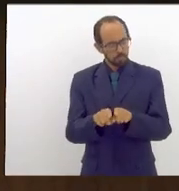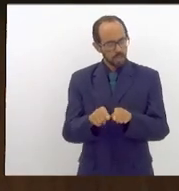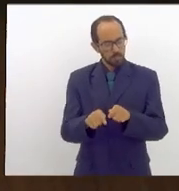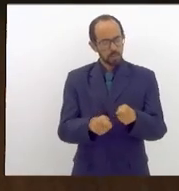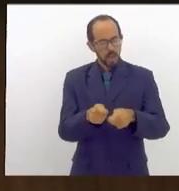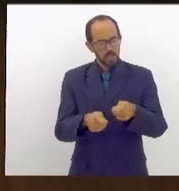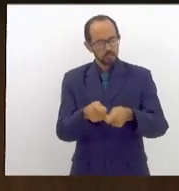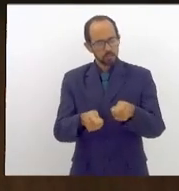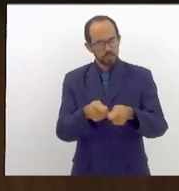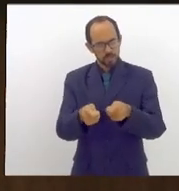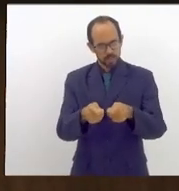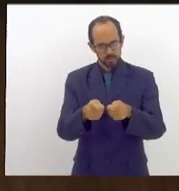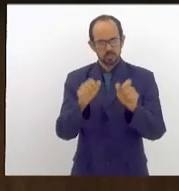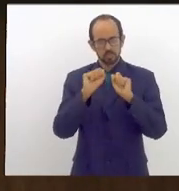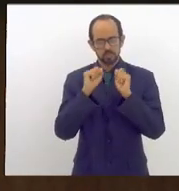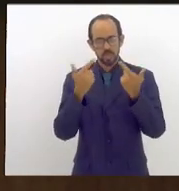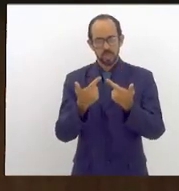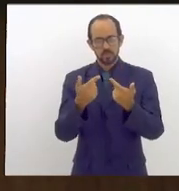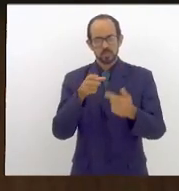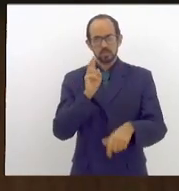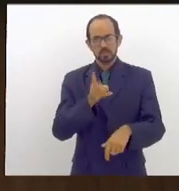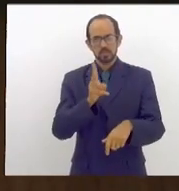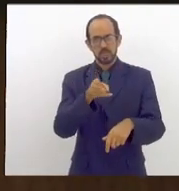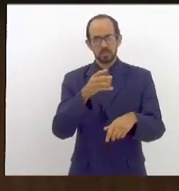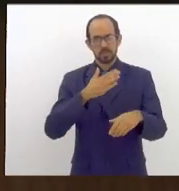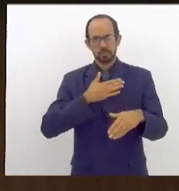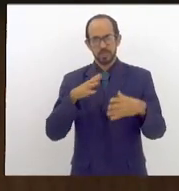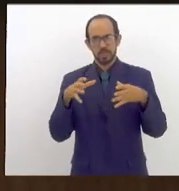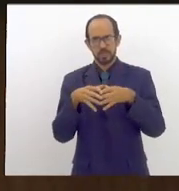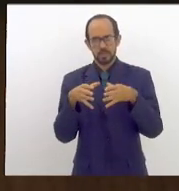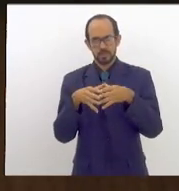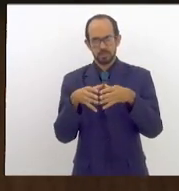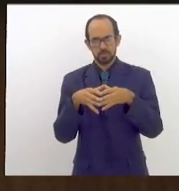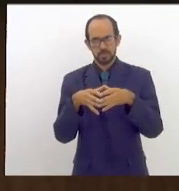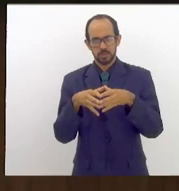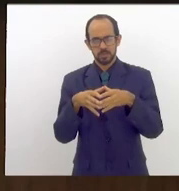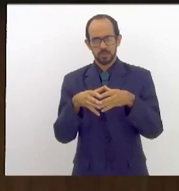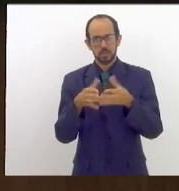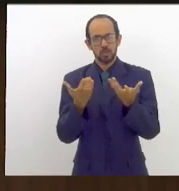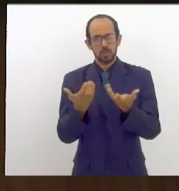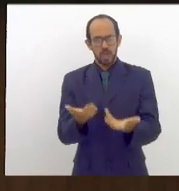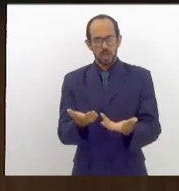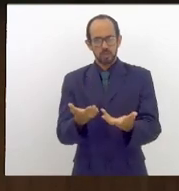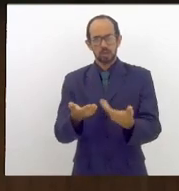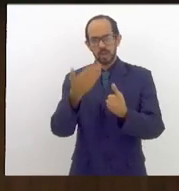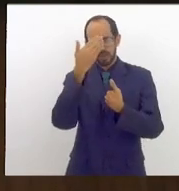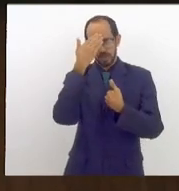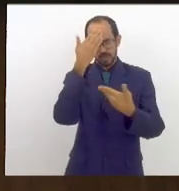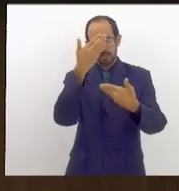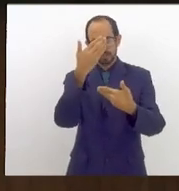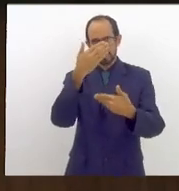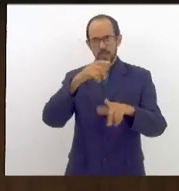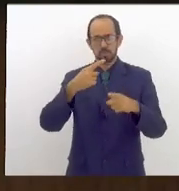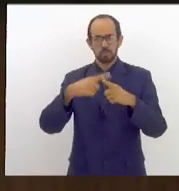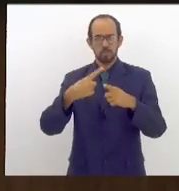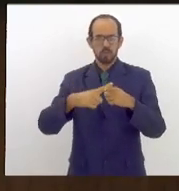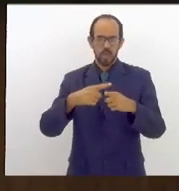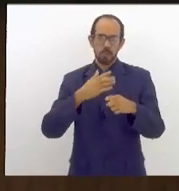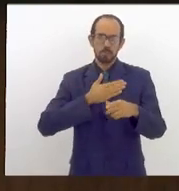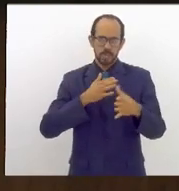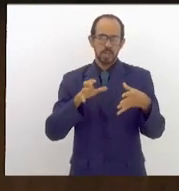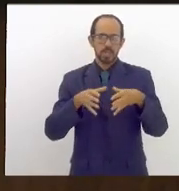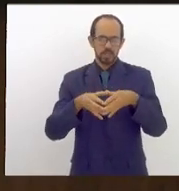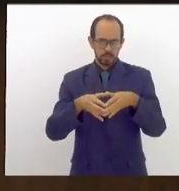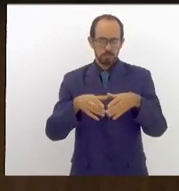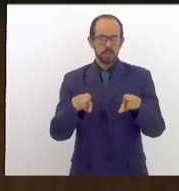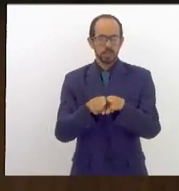e eu sempre procuro na minha equipe eu quero aqui até inclusive agradecer até porque só cheguei aqui é meio que faz